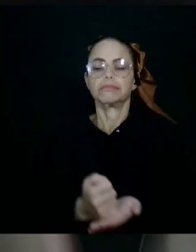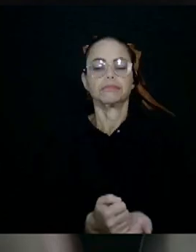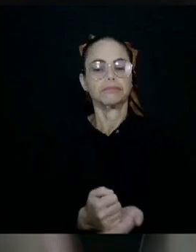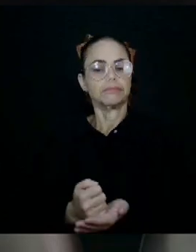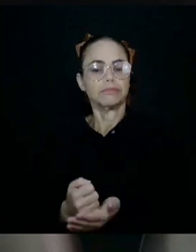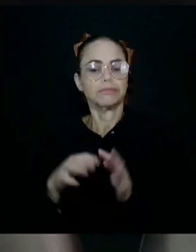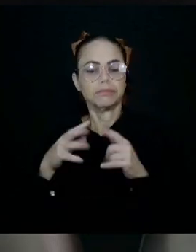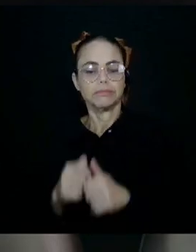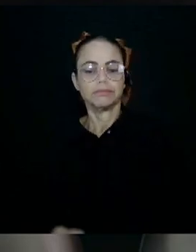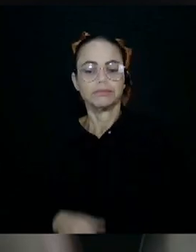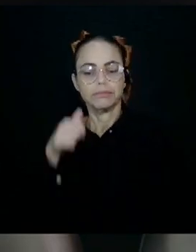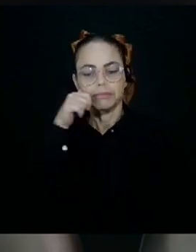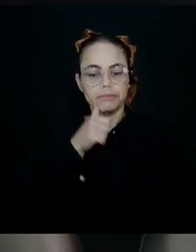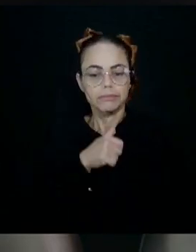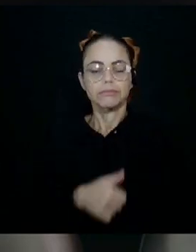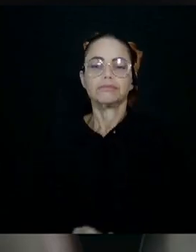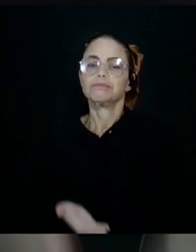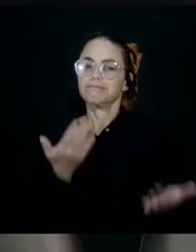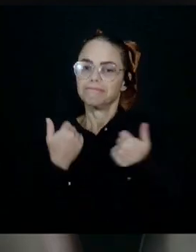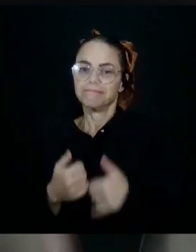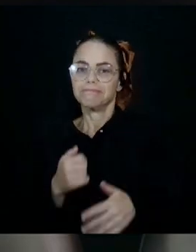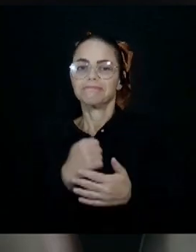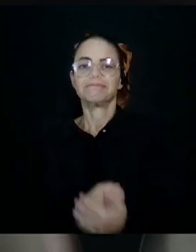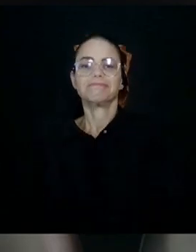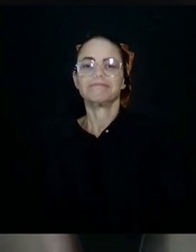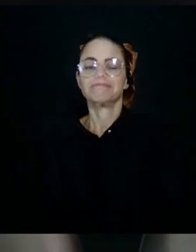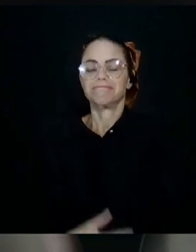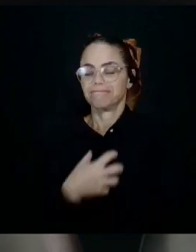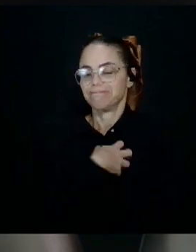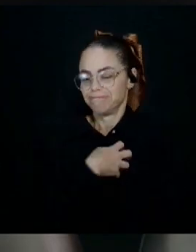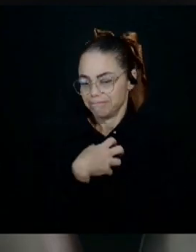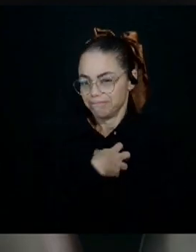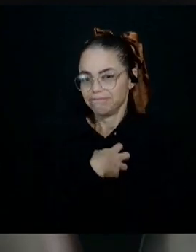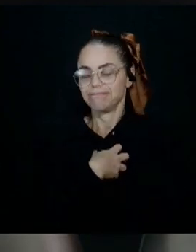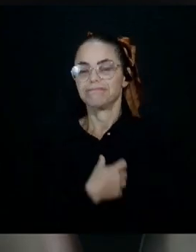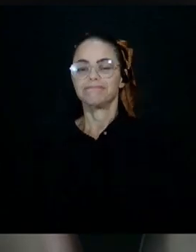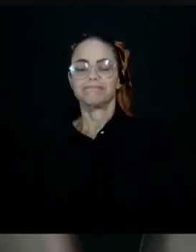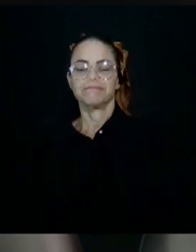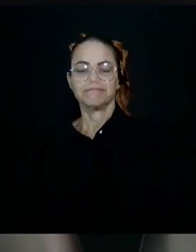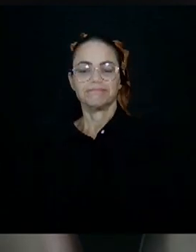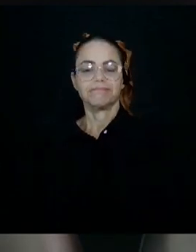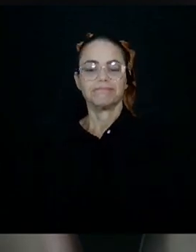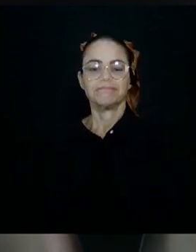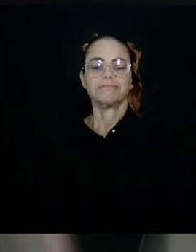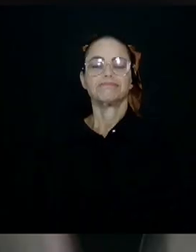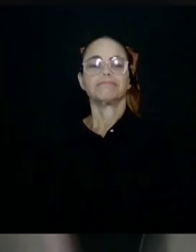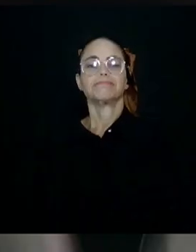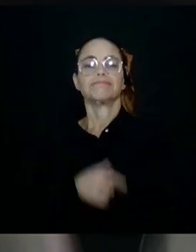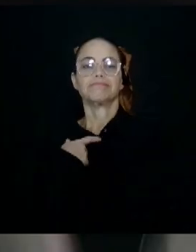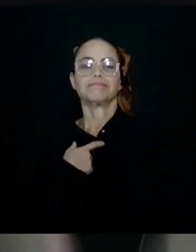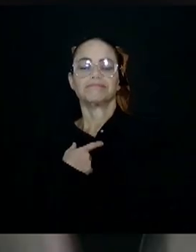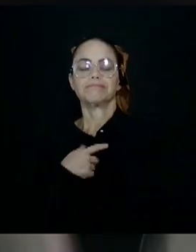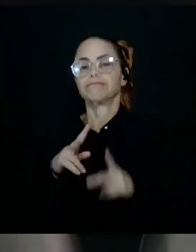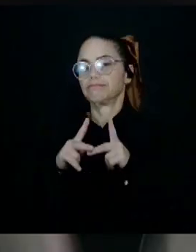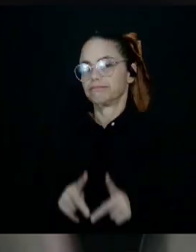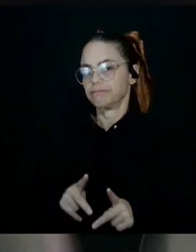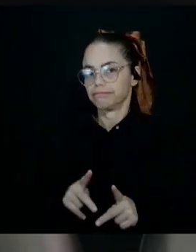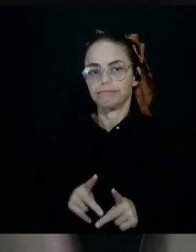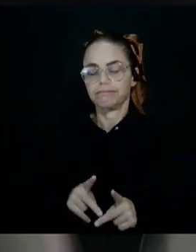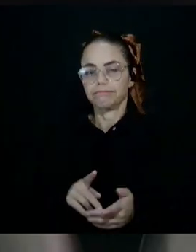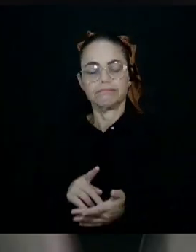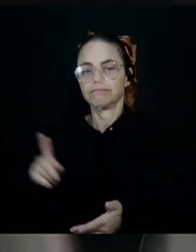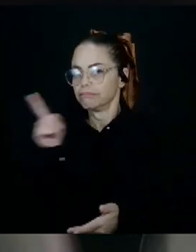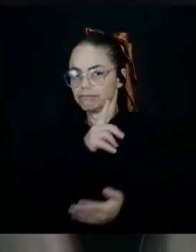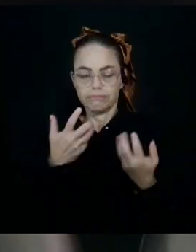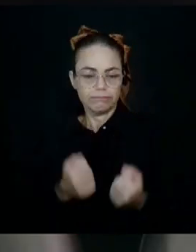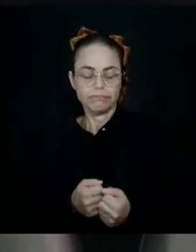Então vamos com o nosso jeitinho, né, com o nosso jeitinho feminino, nos posicionando, não é aceitar tudo,